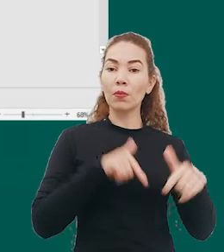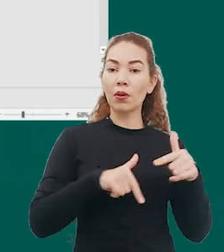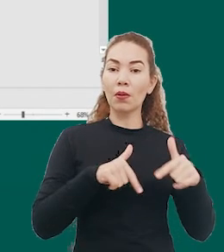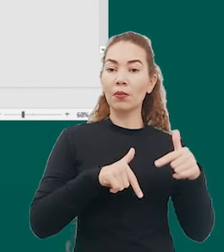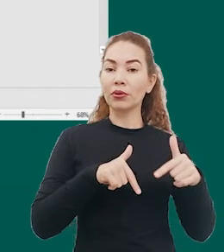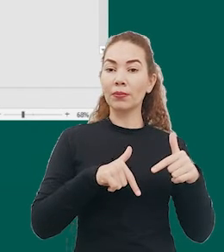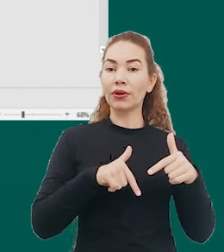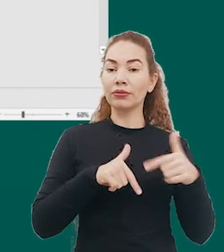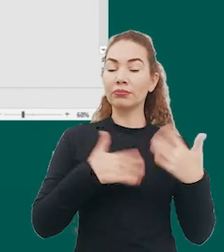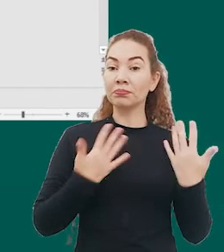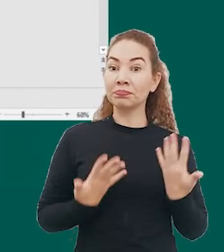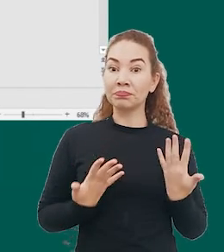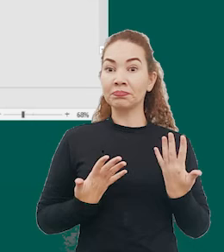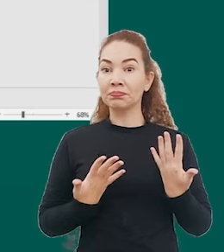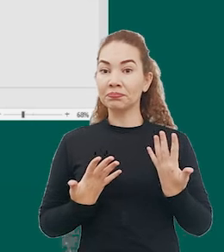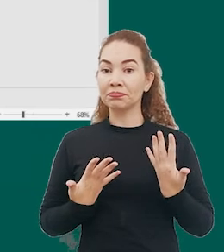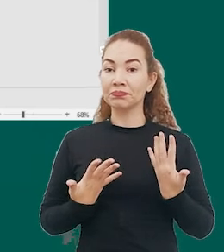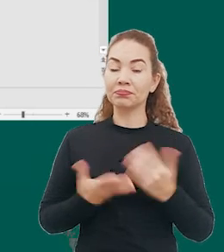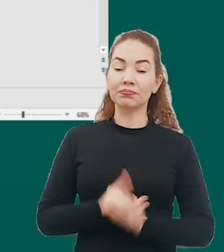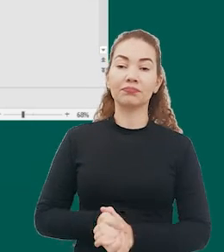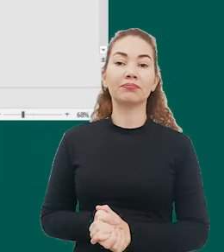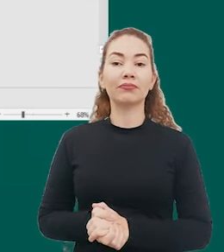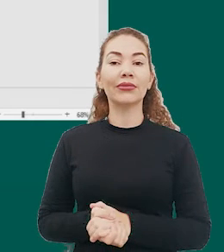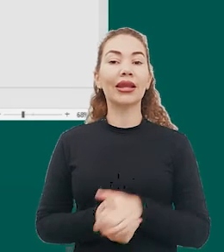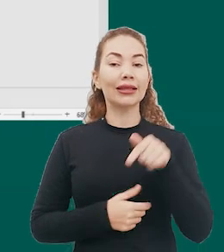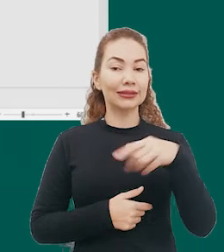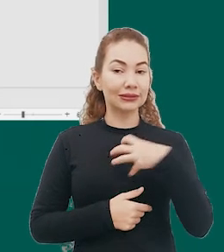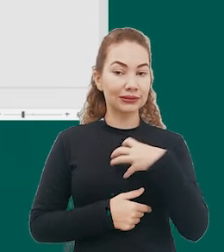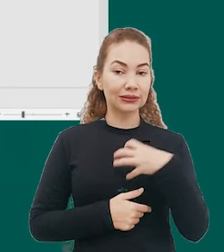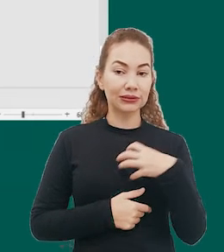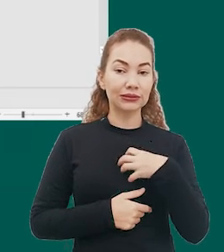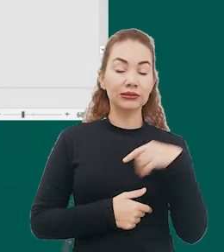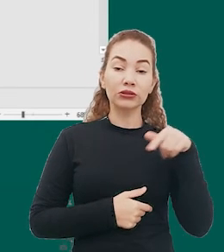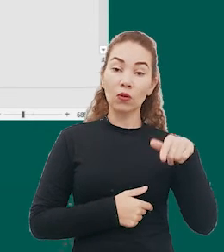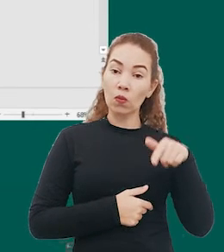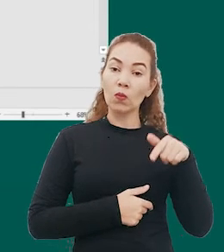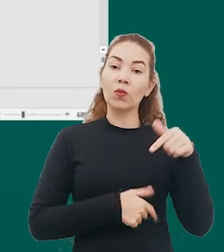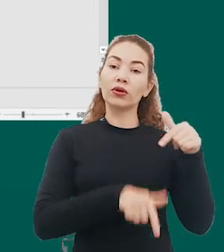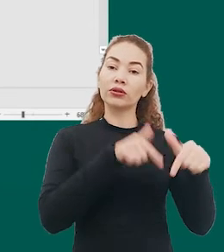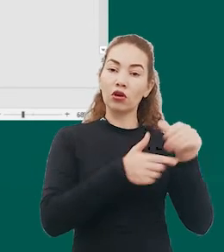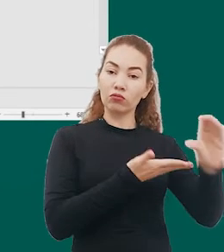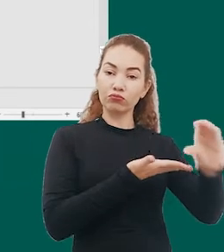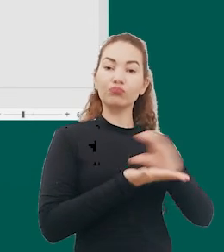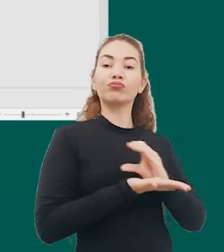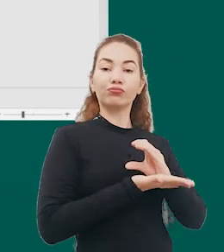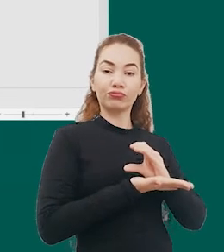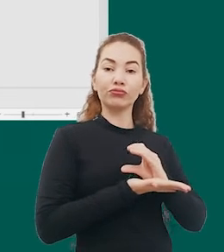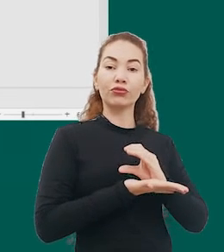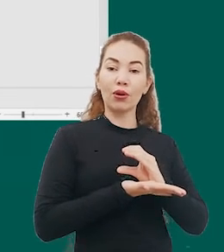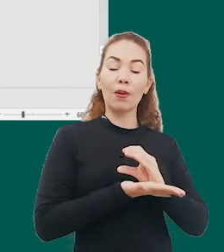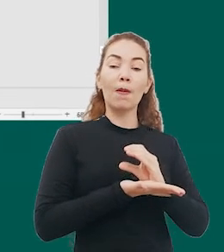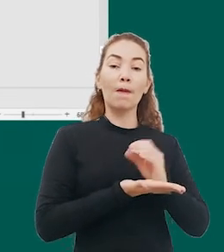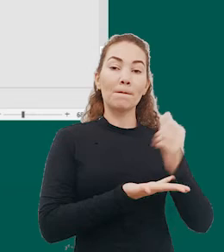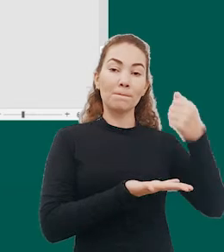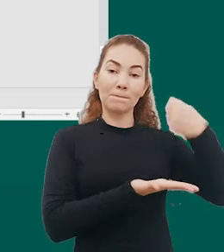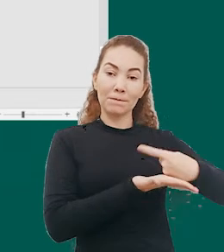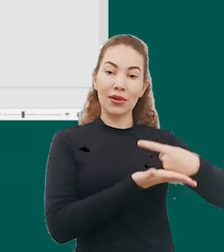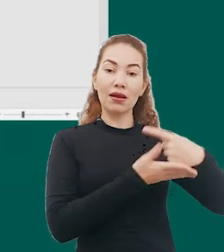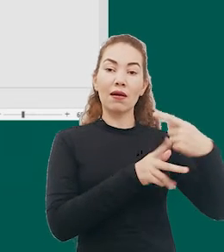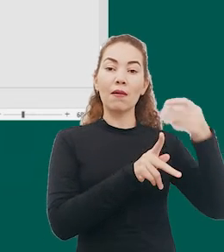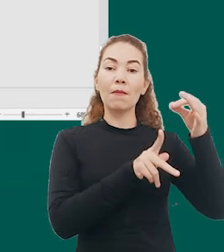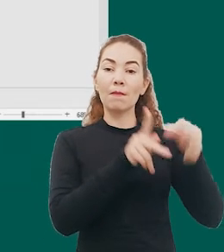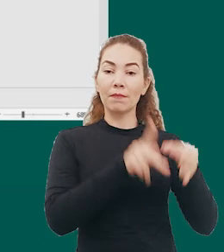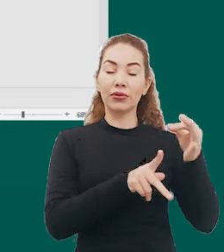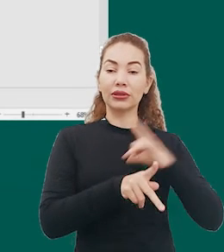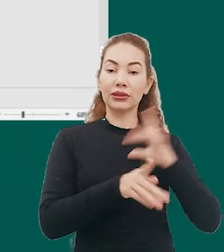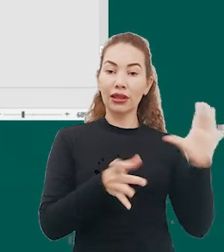eu trabalho? Neste caso, esses rendimentos pagos pela pessoa jurídica, onde nós temos